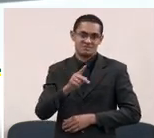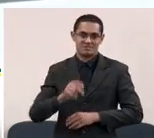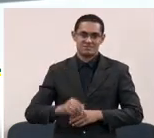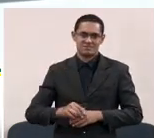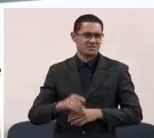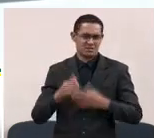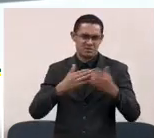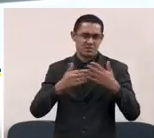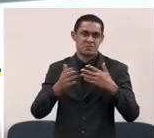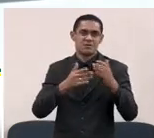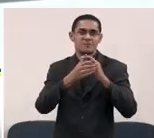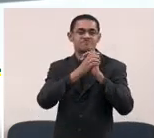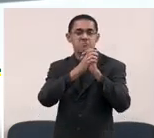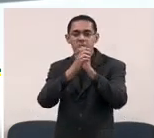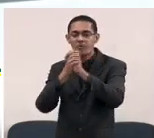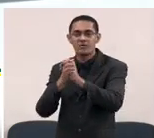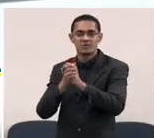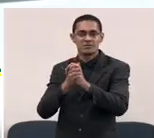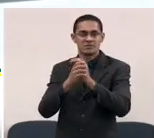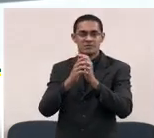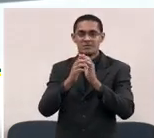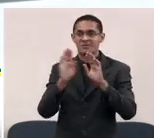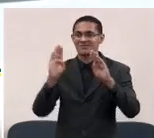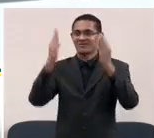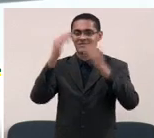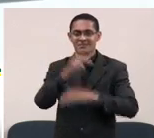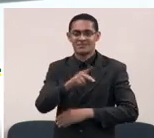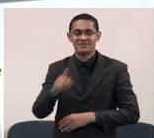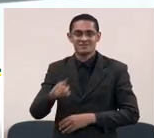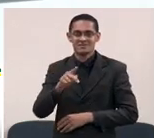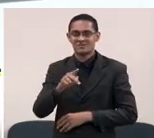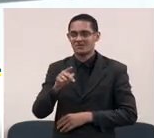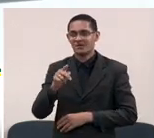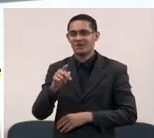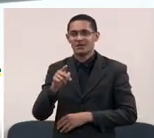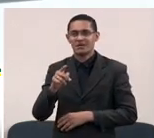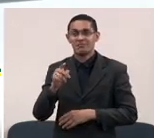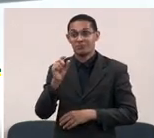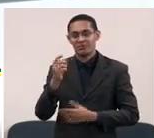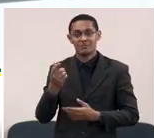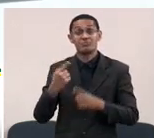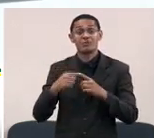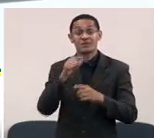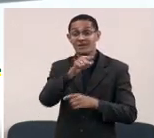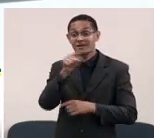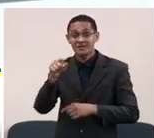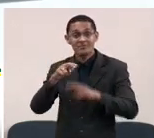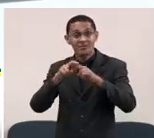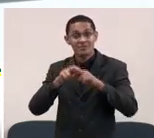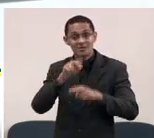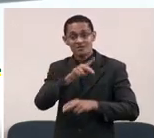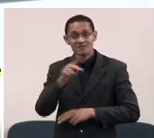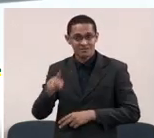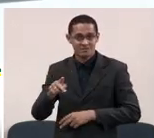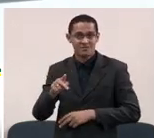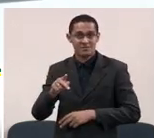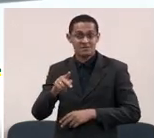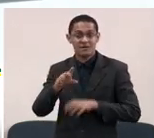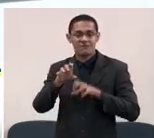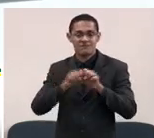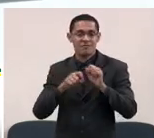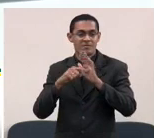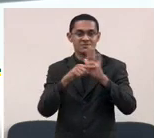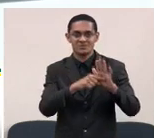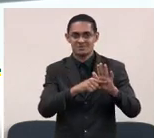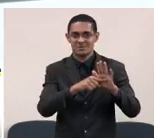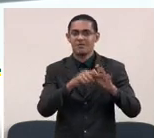para o professor. Porque o professor que forma todos os profissionais. O médico passa na